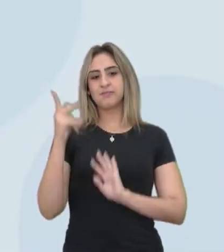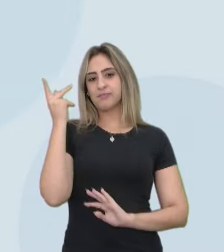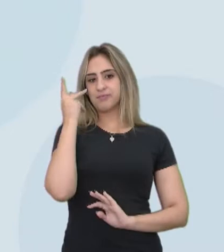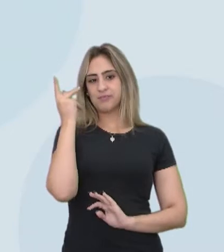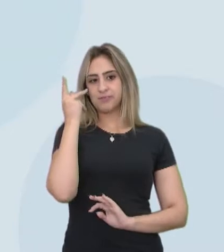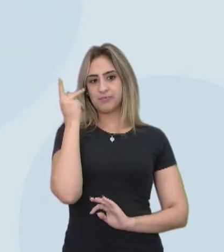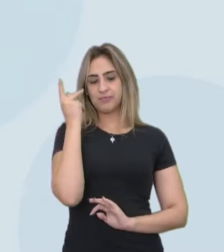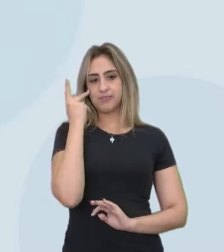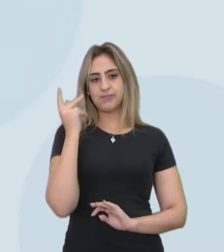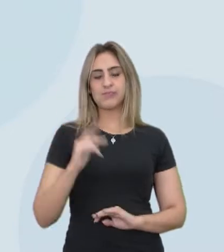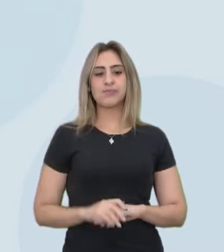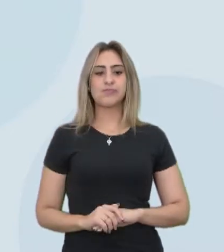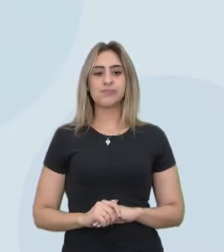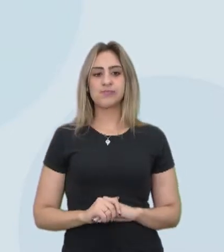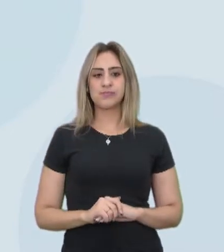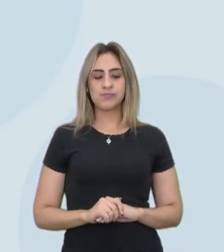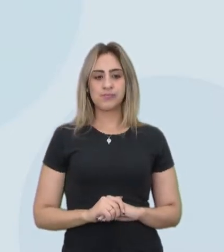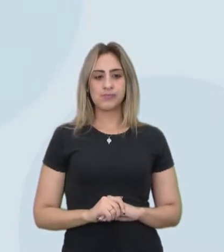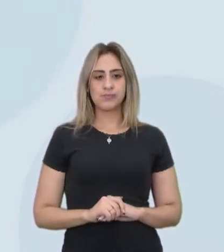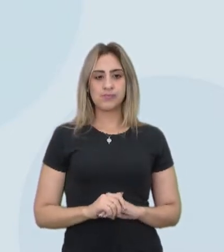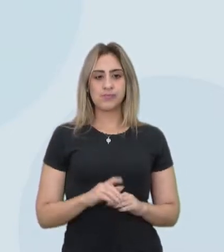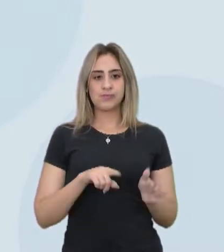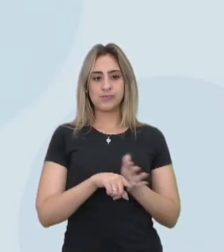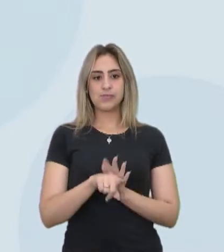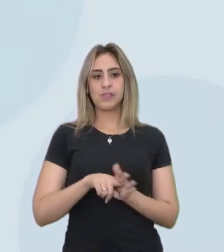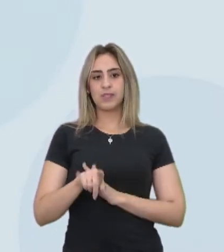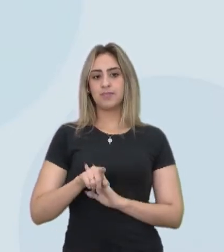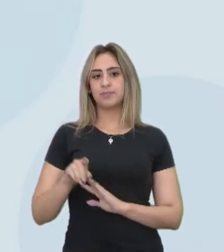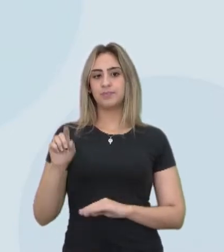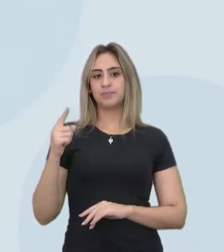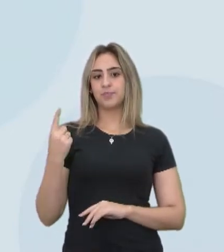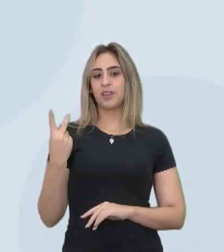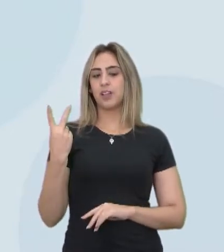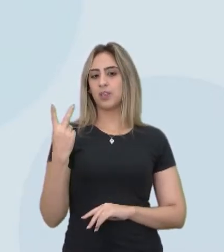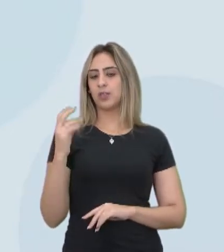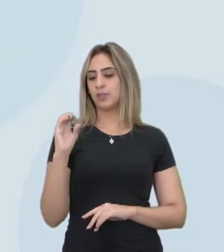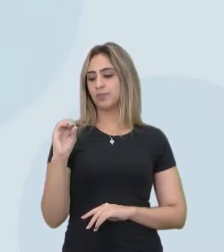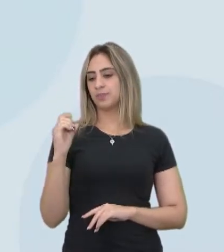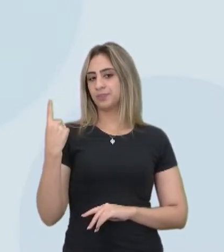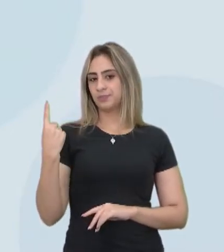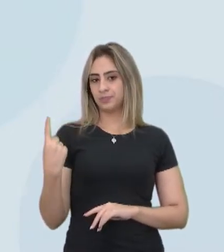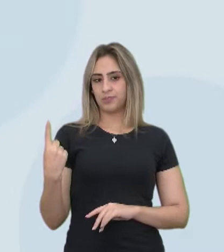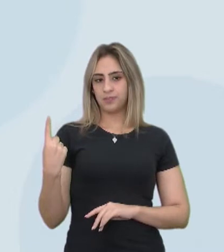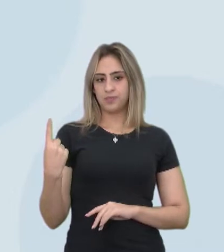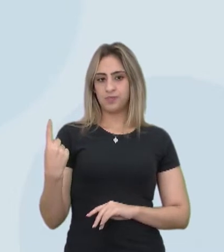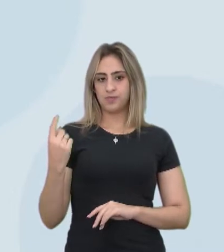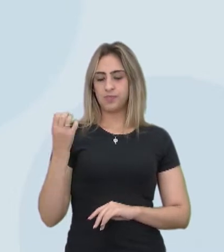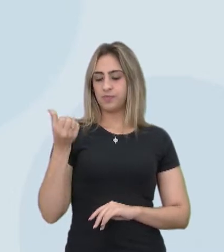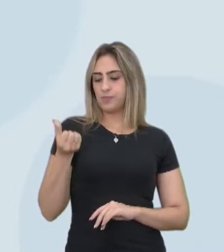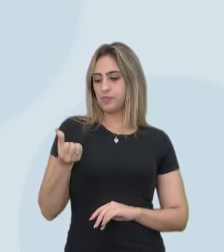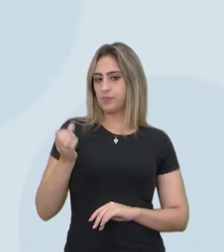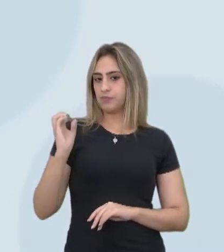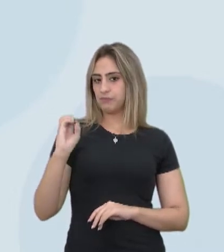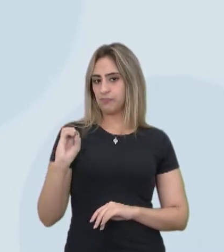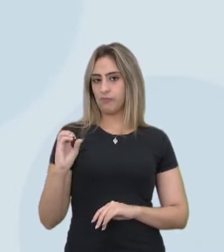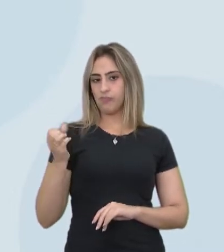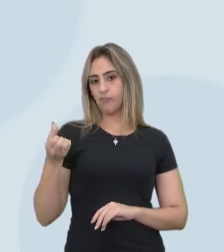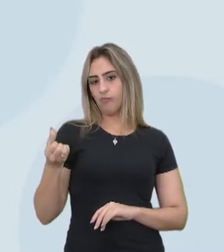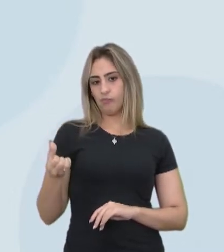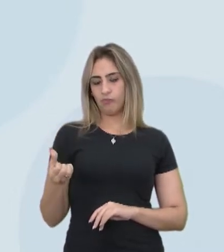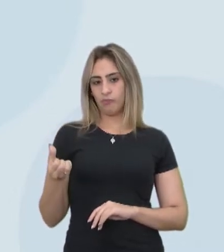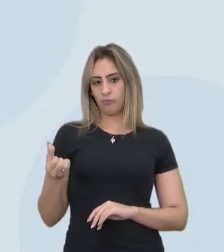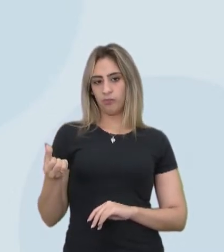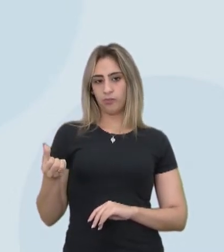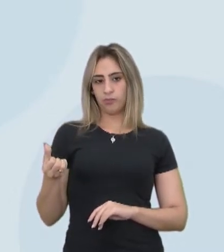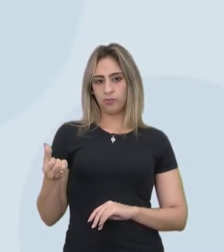gente tá analisando é a EM 13 CHS 201 e também a